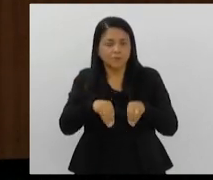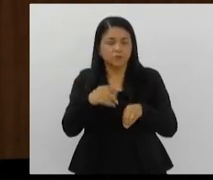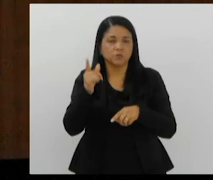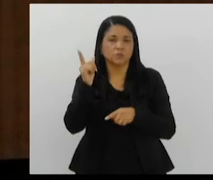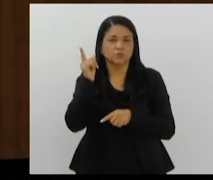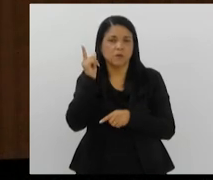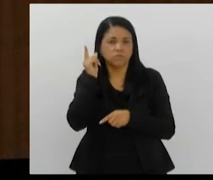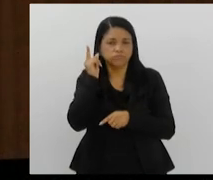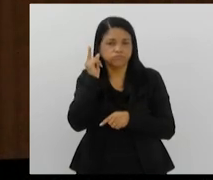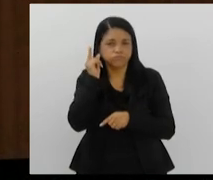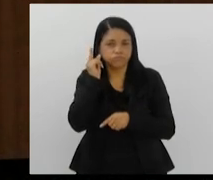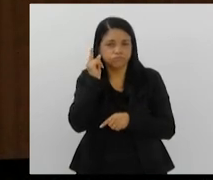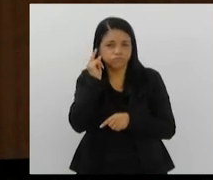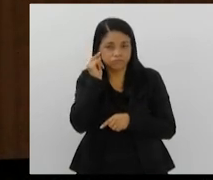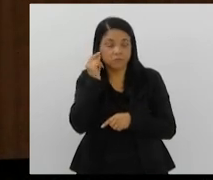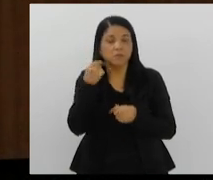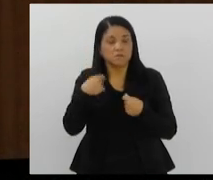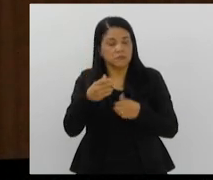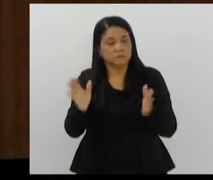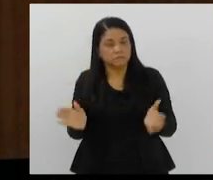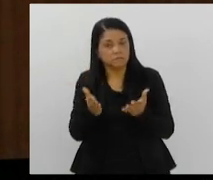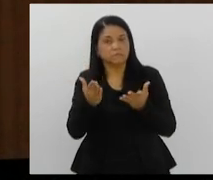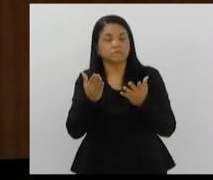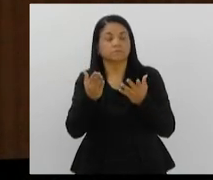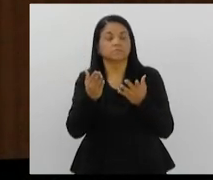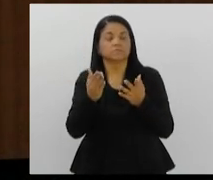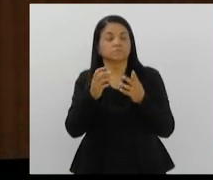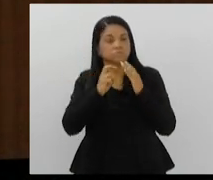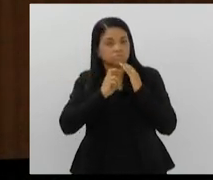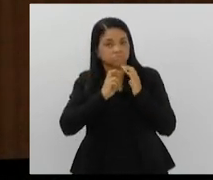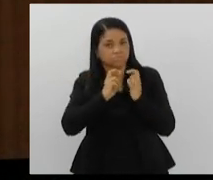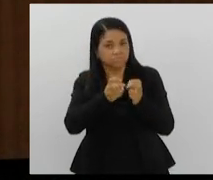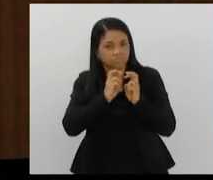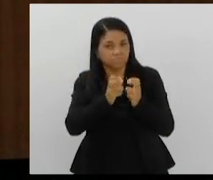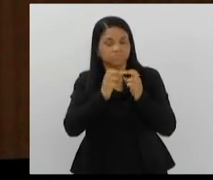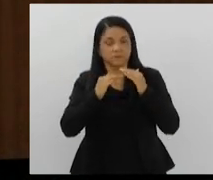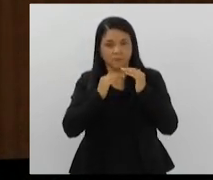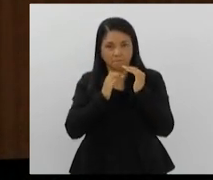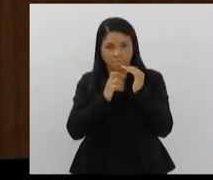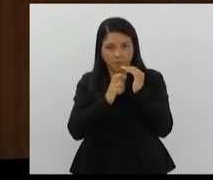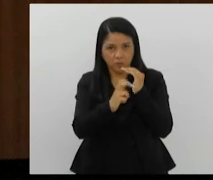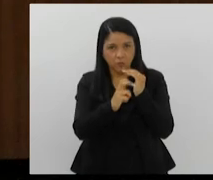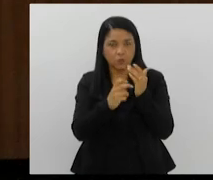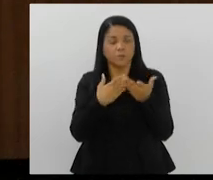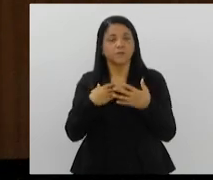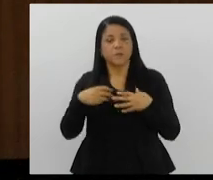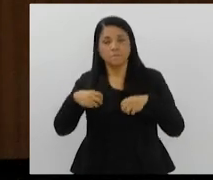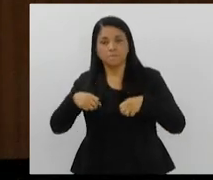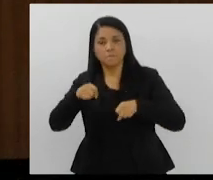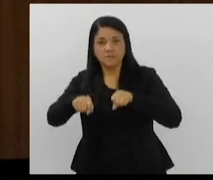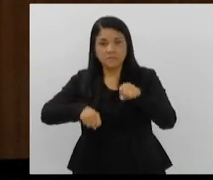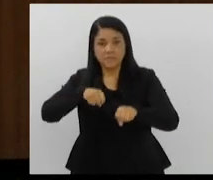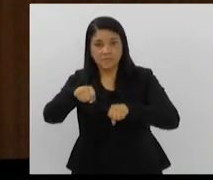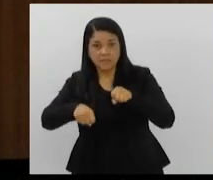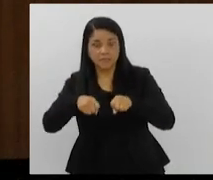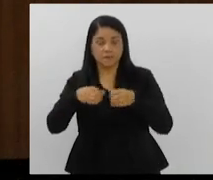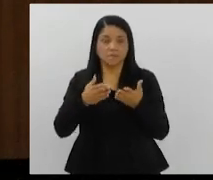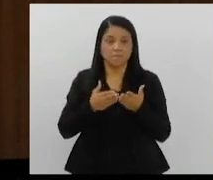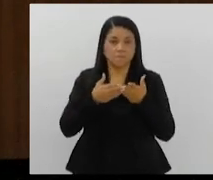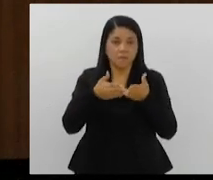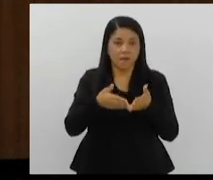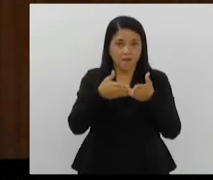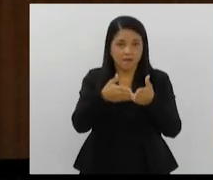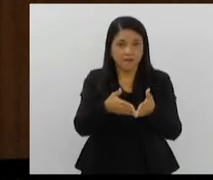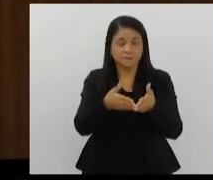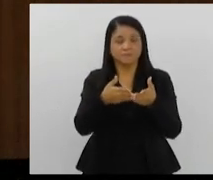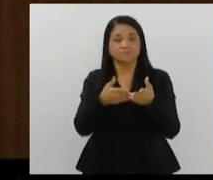vez mais o transporte sob trilhos, trem e metrô, bicicletas e barcas, a integração dos